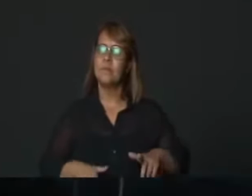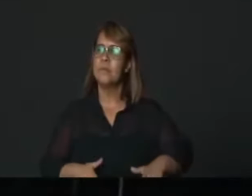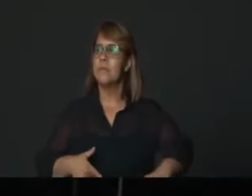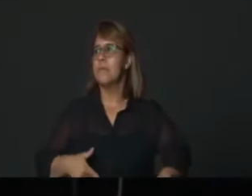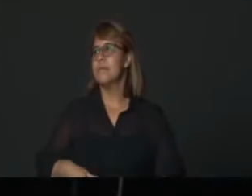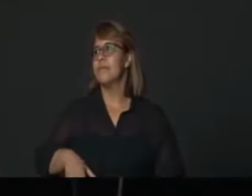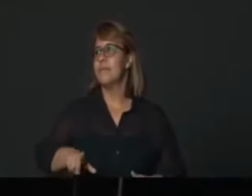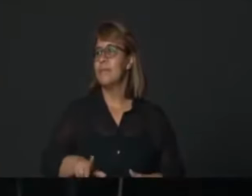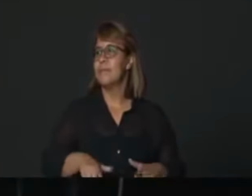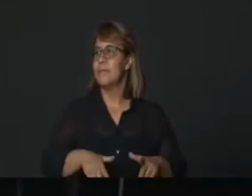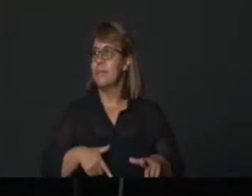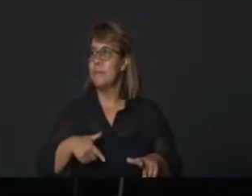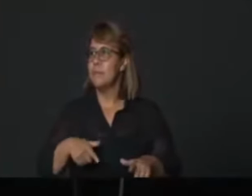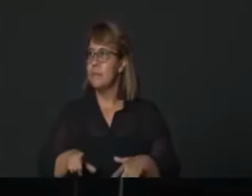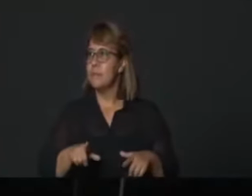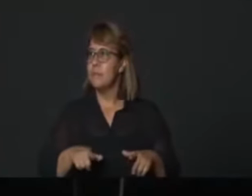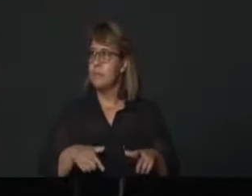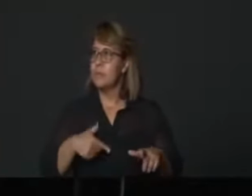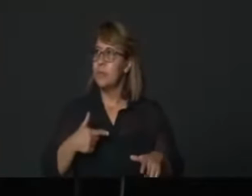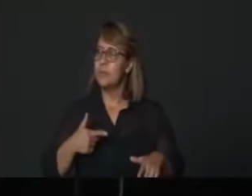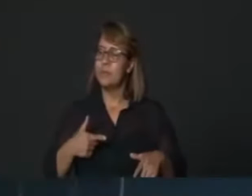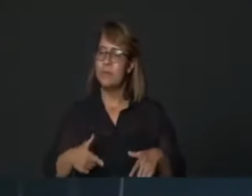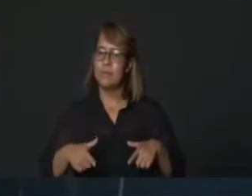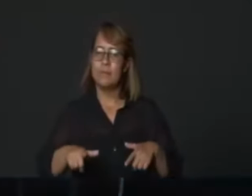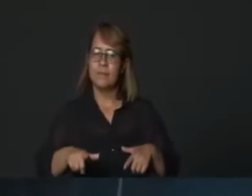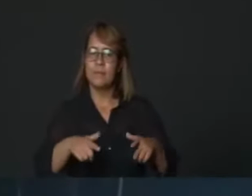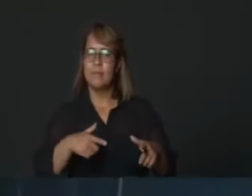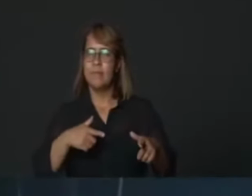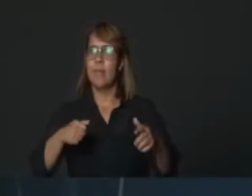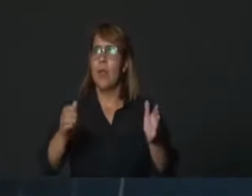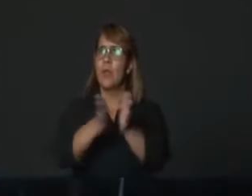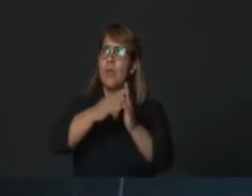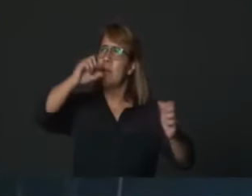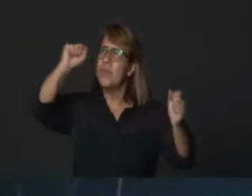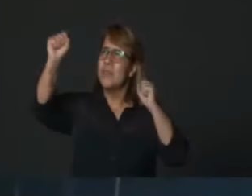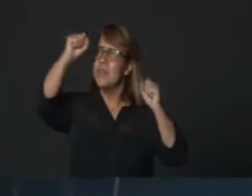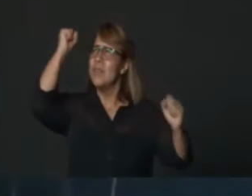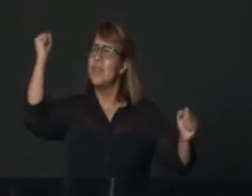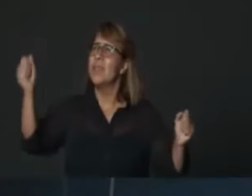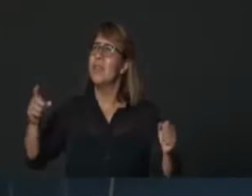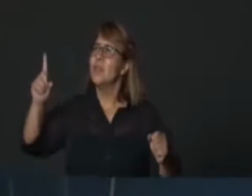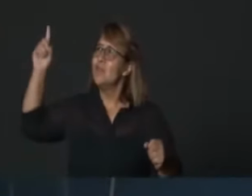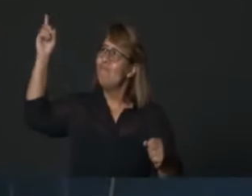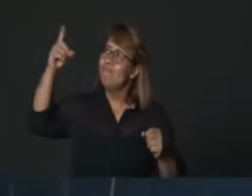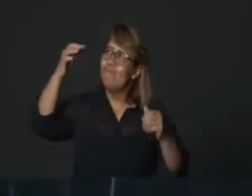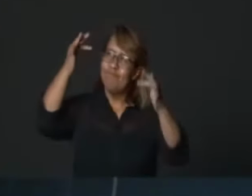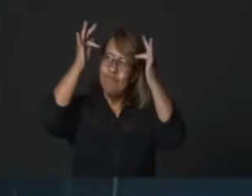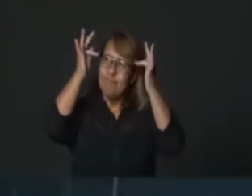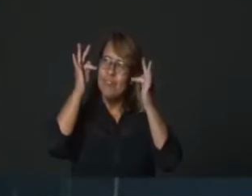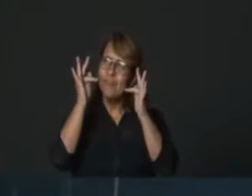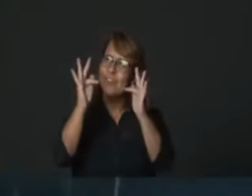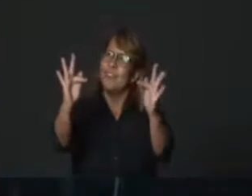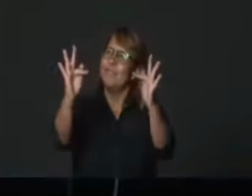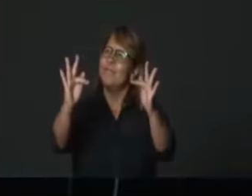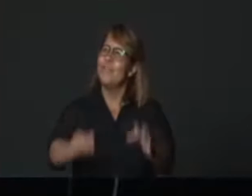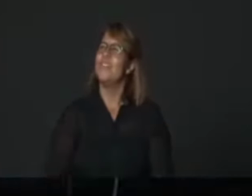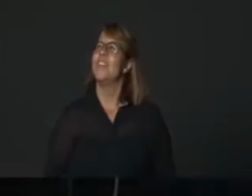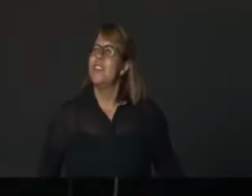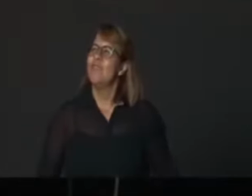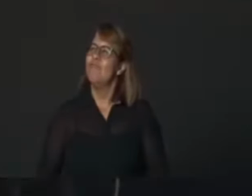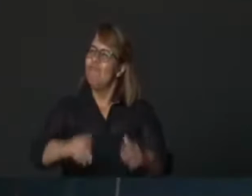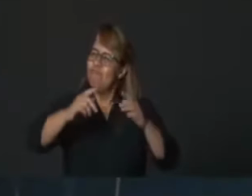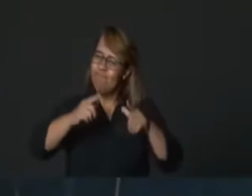baixando o olhar o céu não há Deus Como Tu Nós cremos do meu poder que o senhor vai